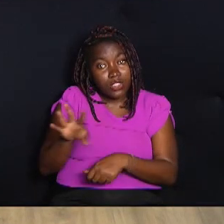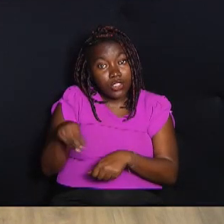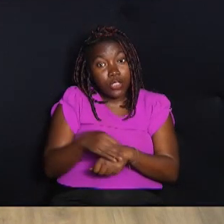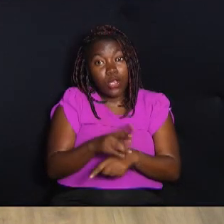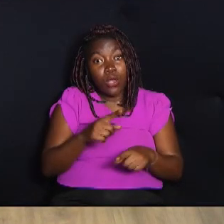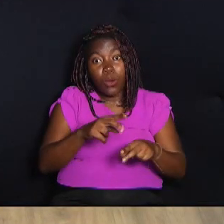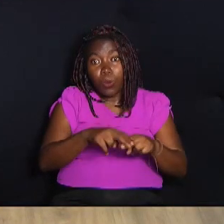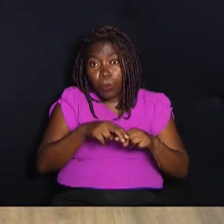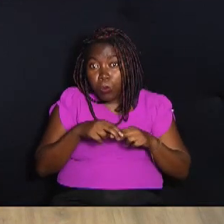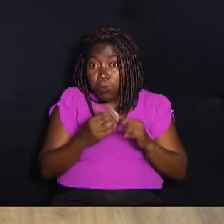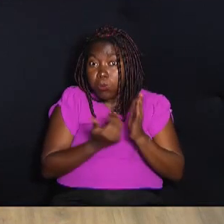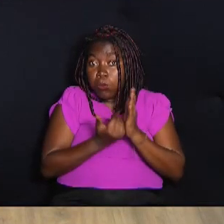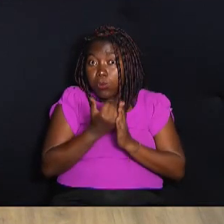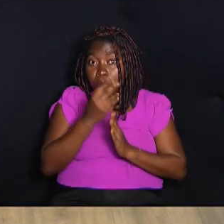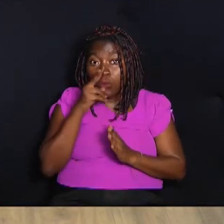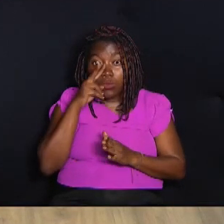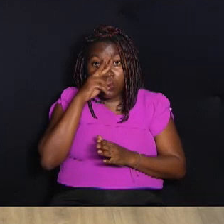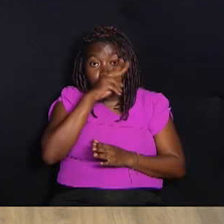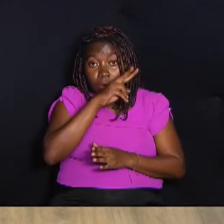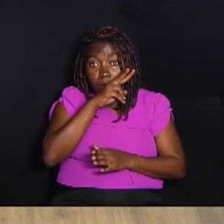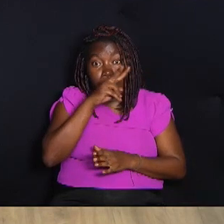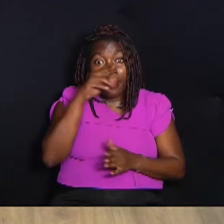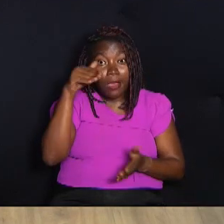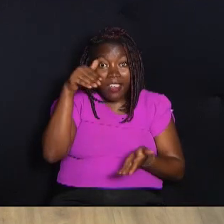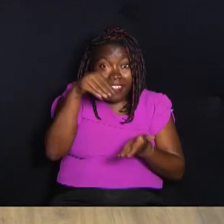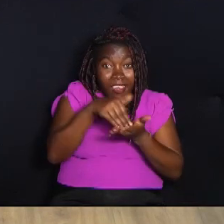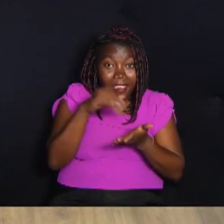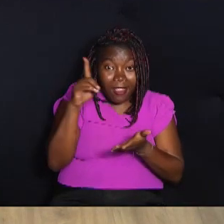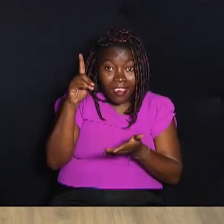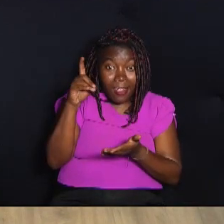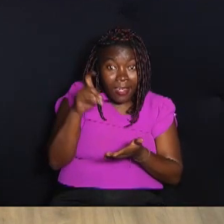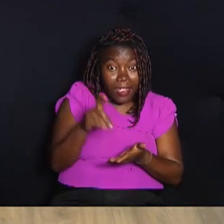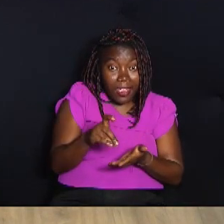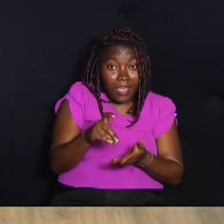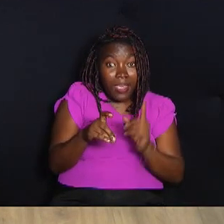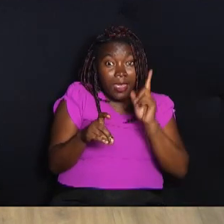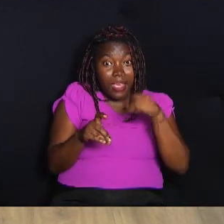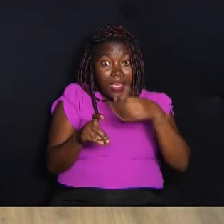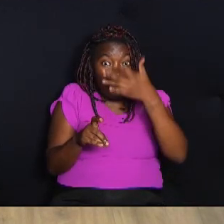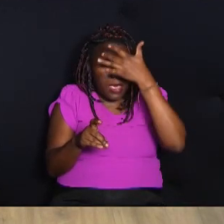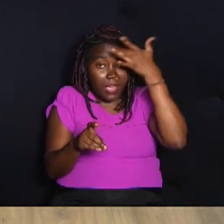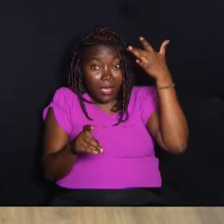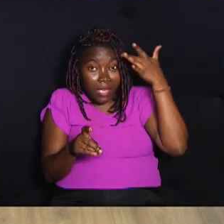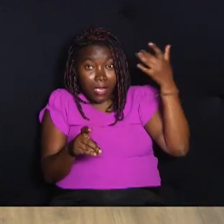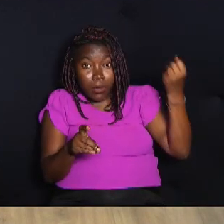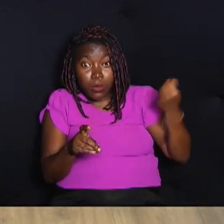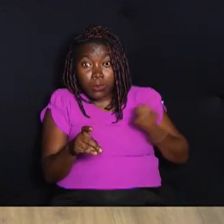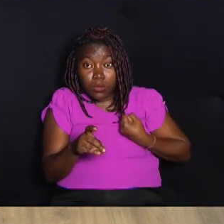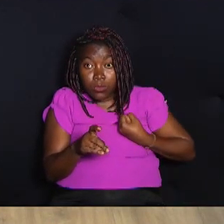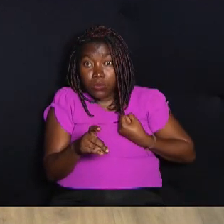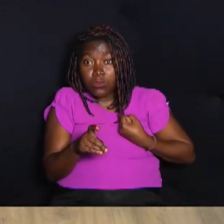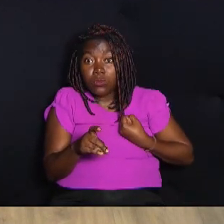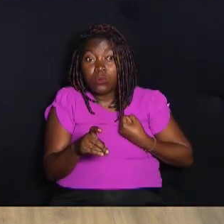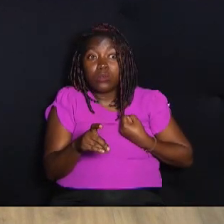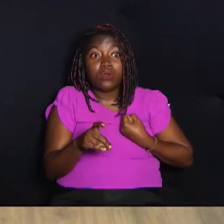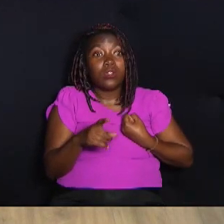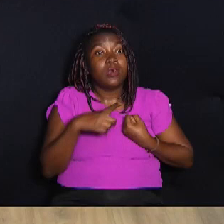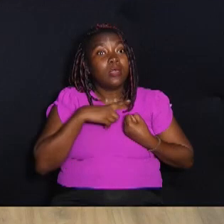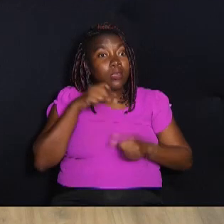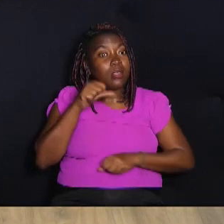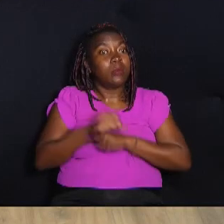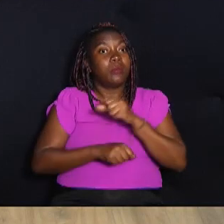né, da depressão, é o final né, seria a pessoa acabar tirando a própria vida. Isso houve até uma mudança